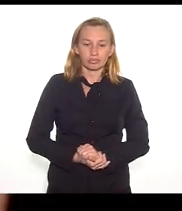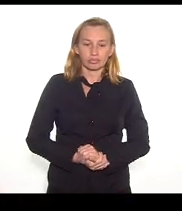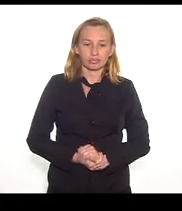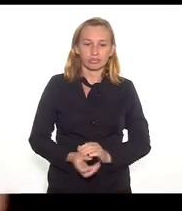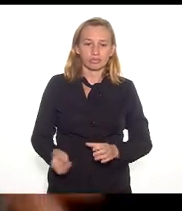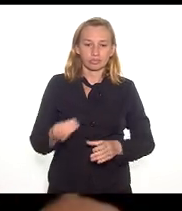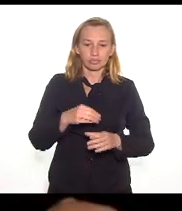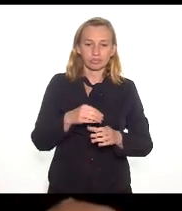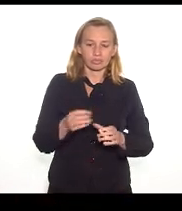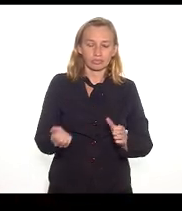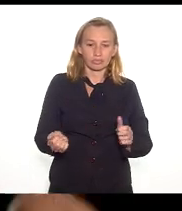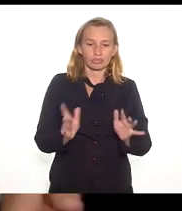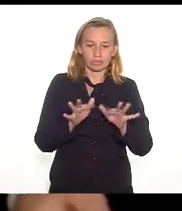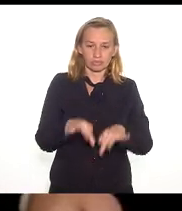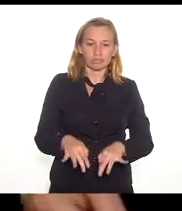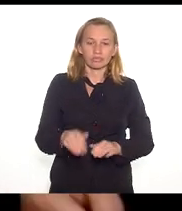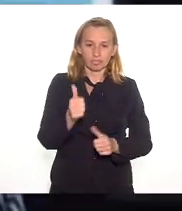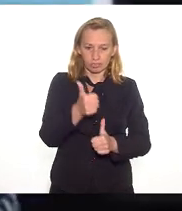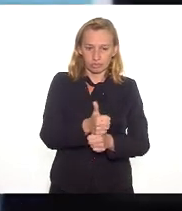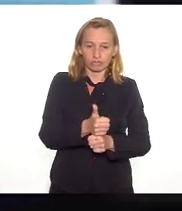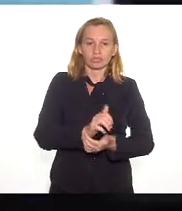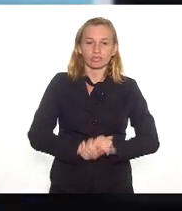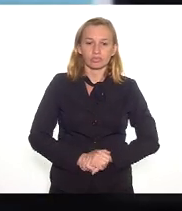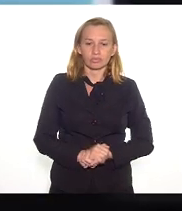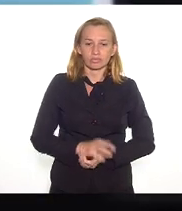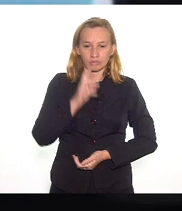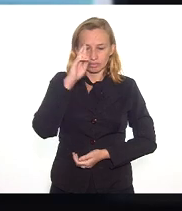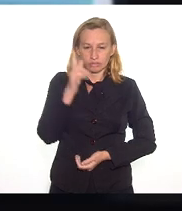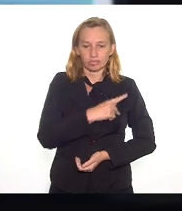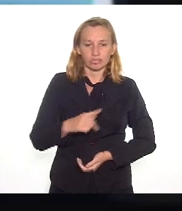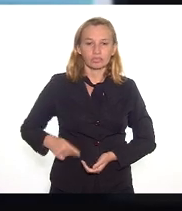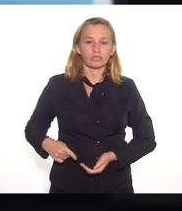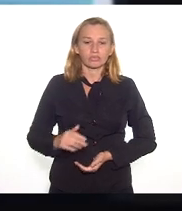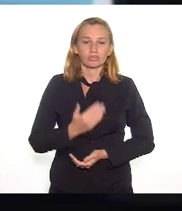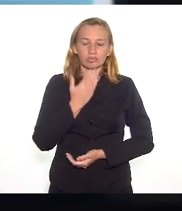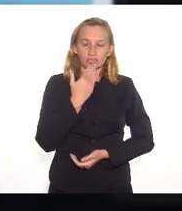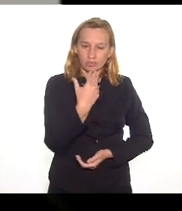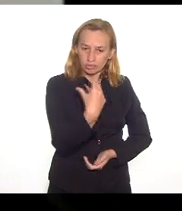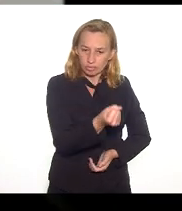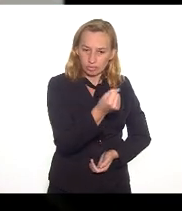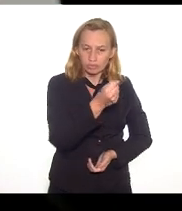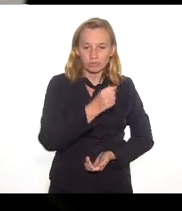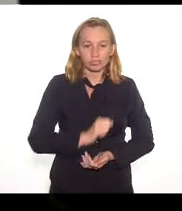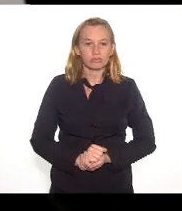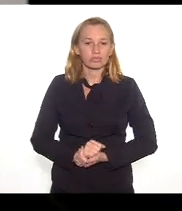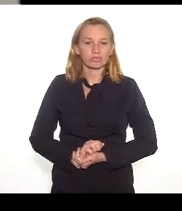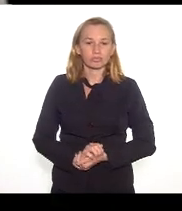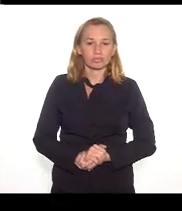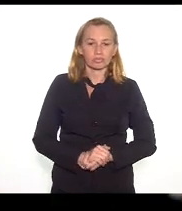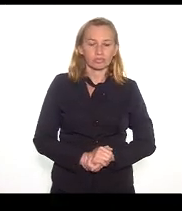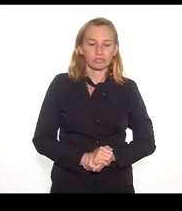Concluído por substitutivo, deputado? Concluído por substitutivo, presidente. Presidência defere, pedido de Vossa Excelência.